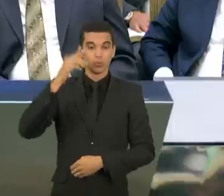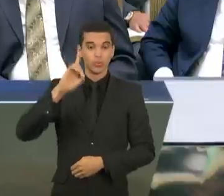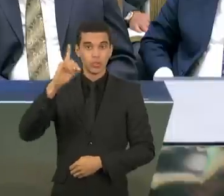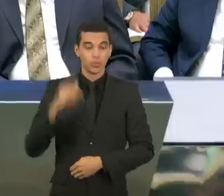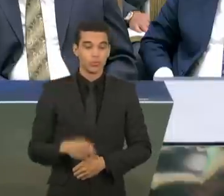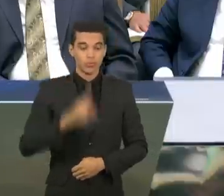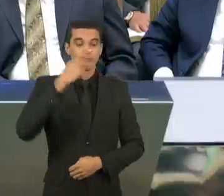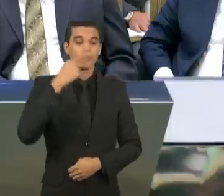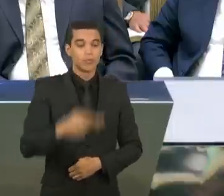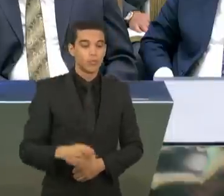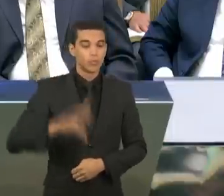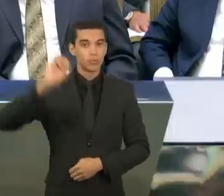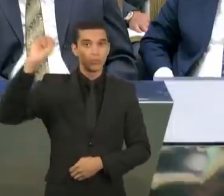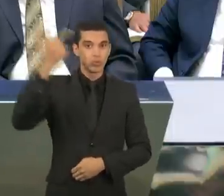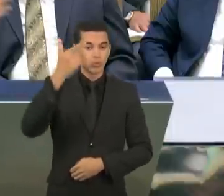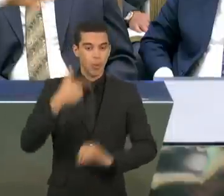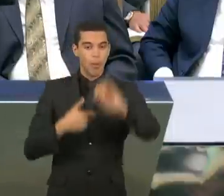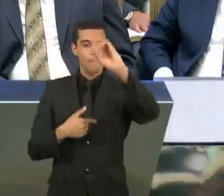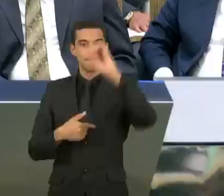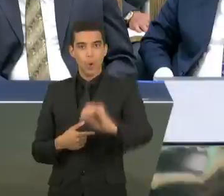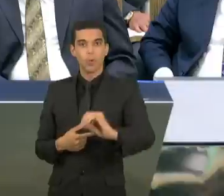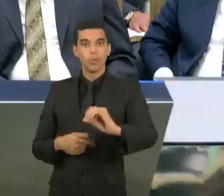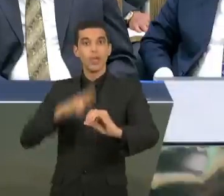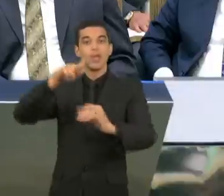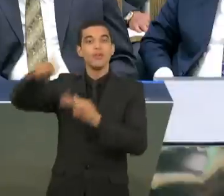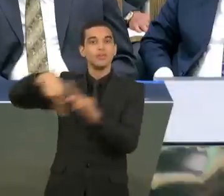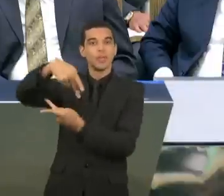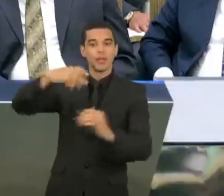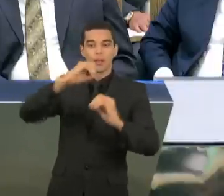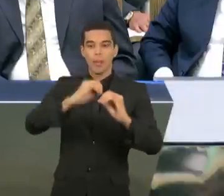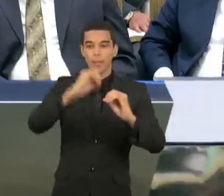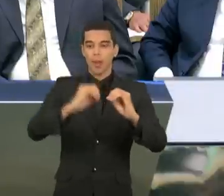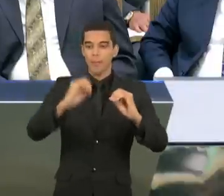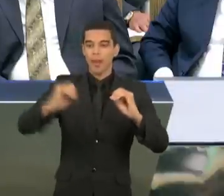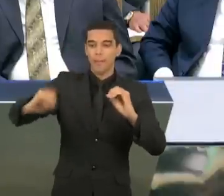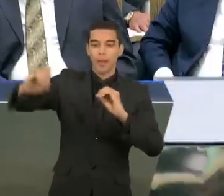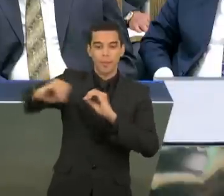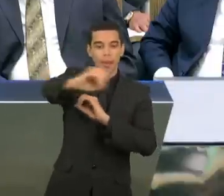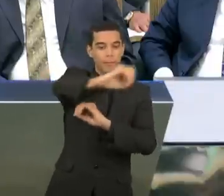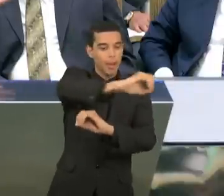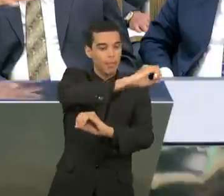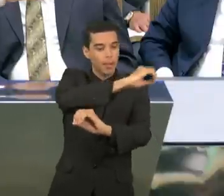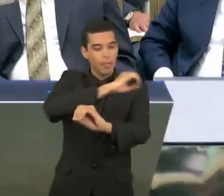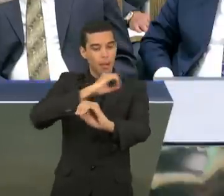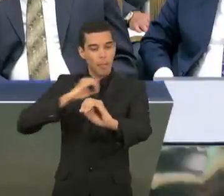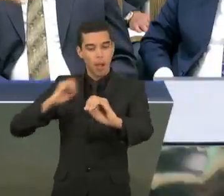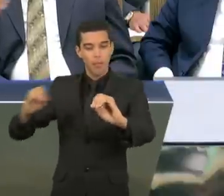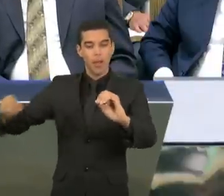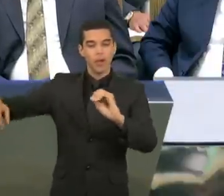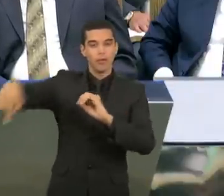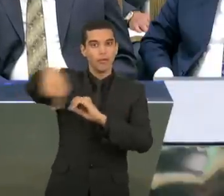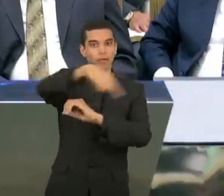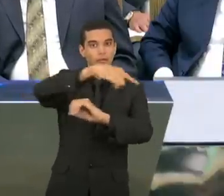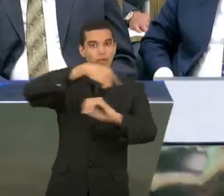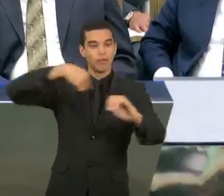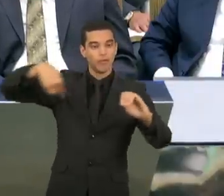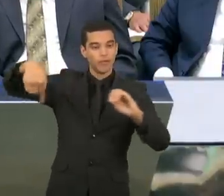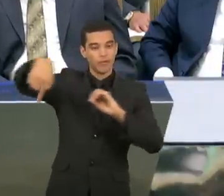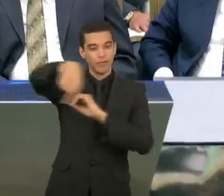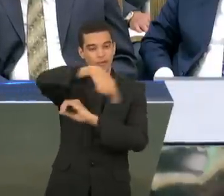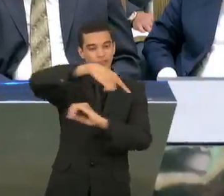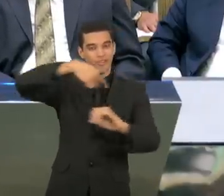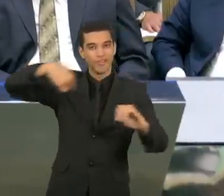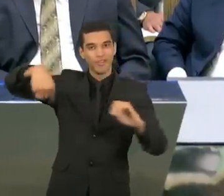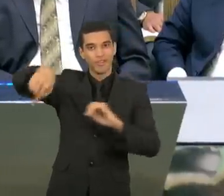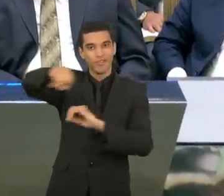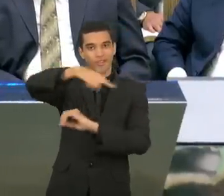aqui. Oito planetas ao teu redor. É uma tenda. É uma tenda. Aí